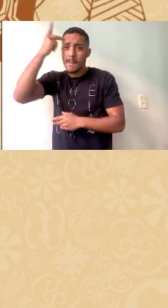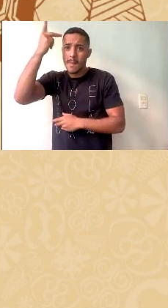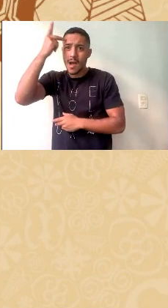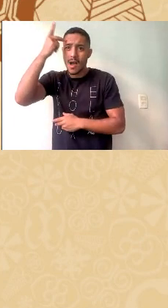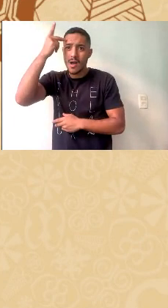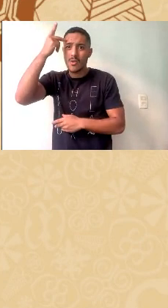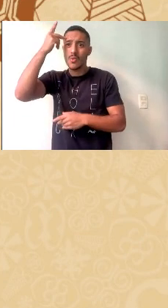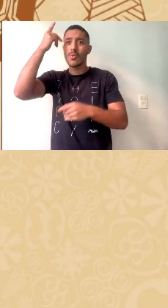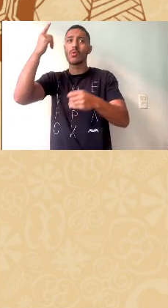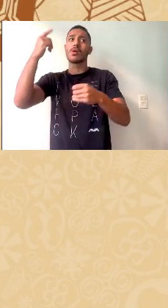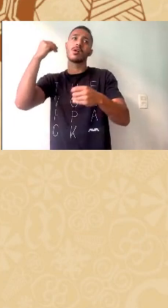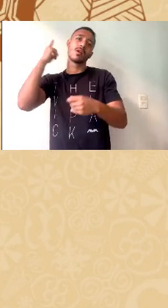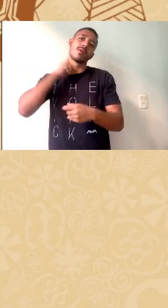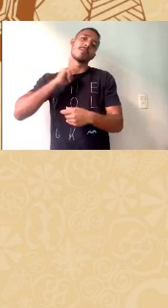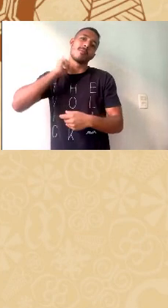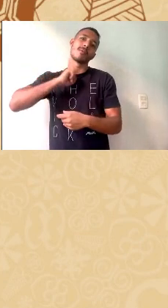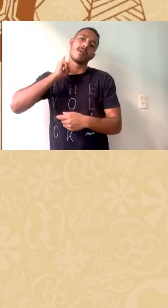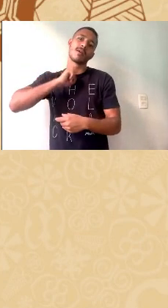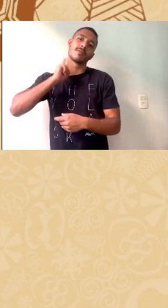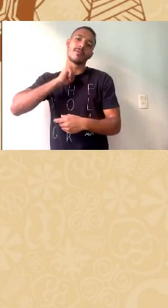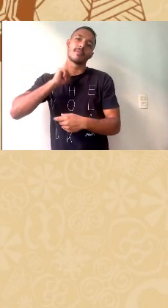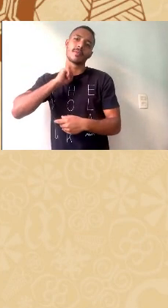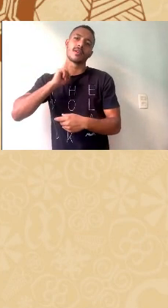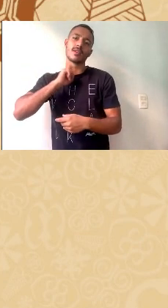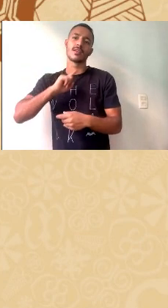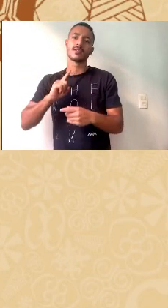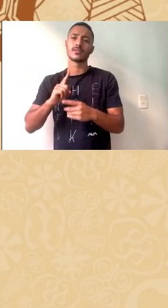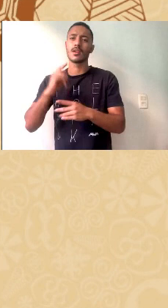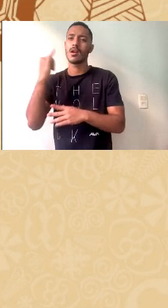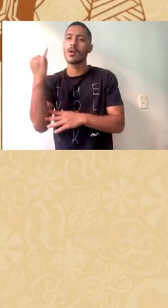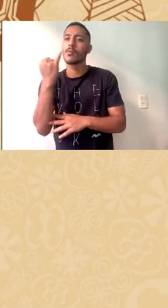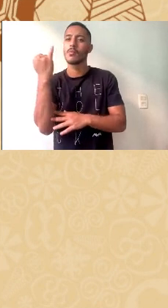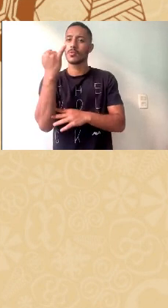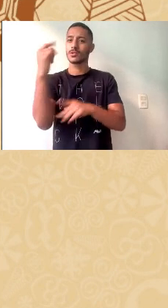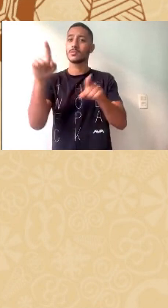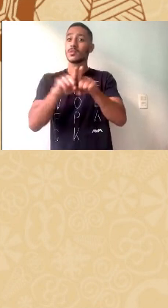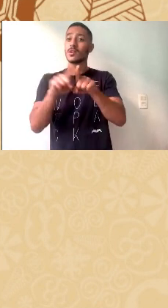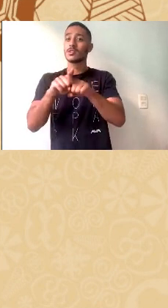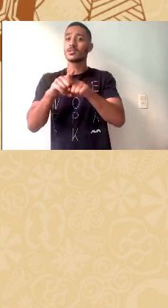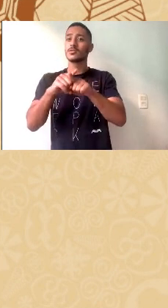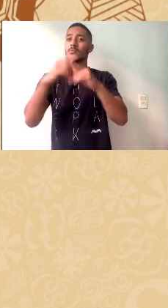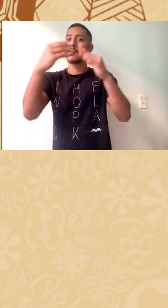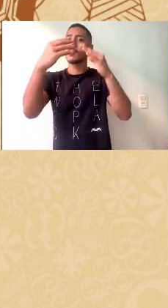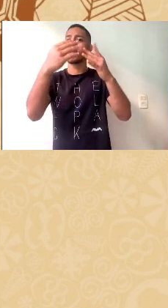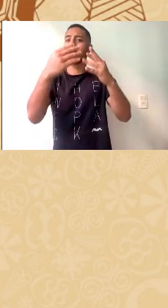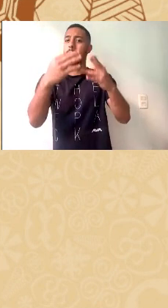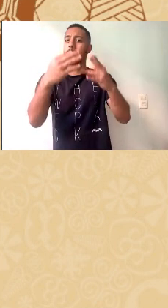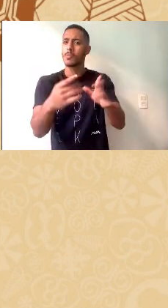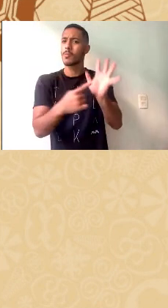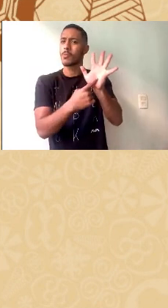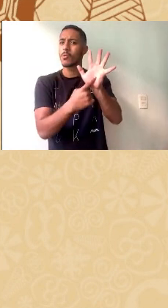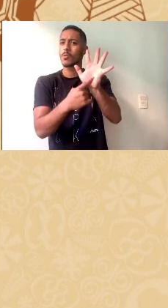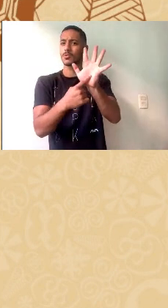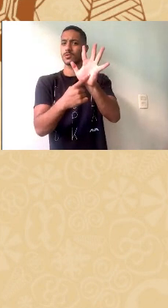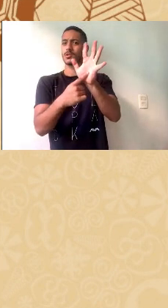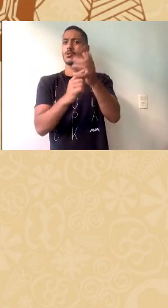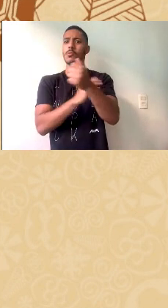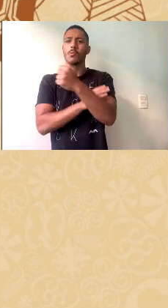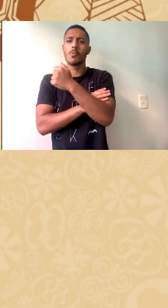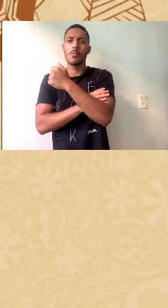um pouco menos, mas também temos, mas a importância também da gente contar essa história do movimento negro, né, indo no